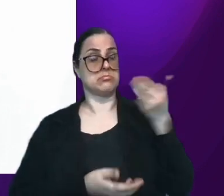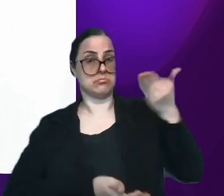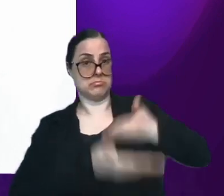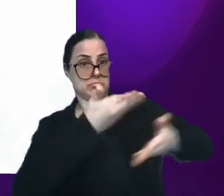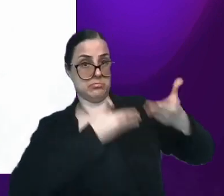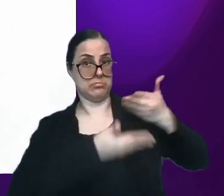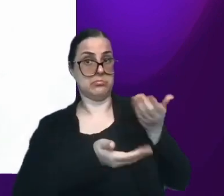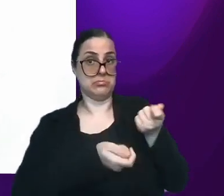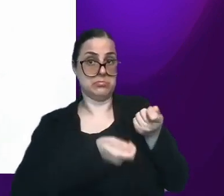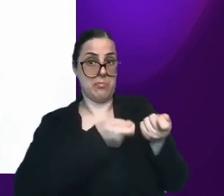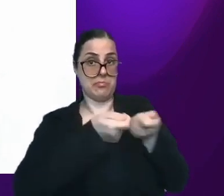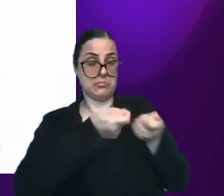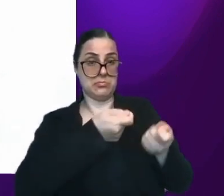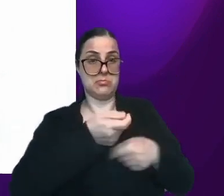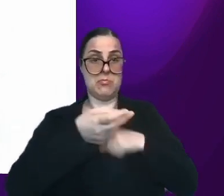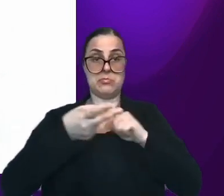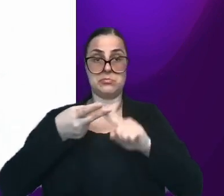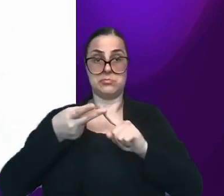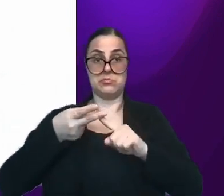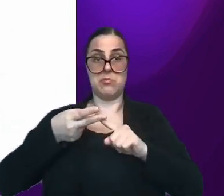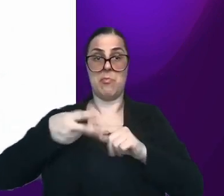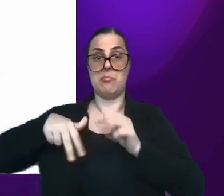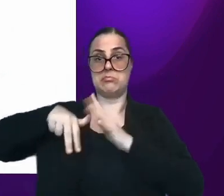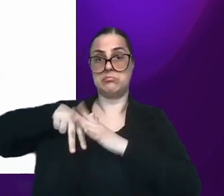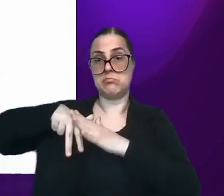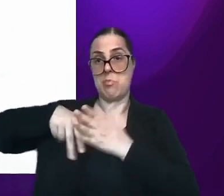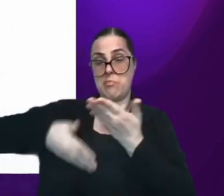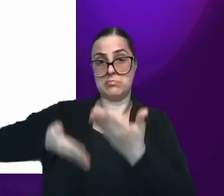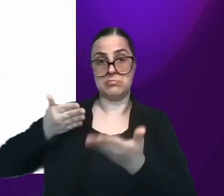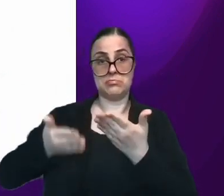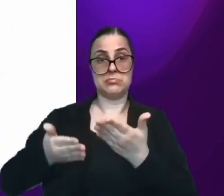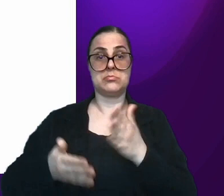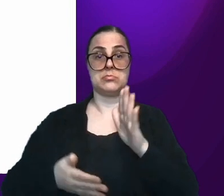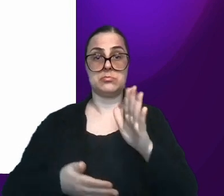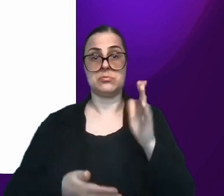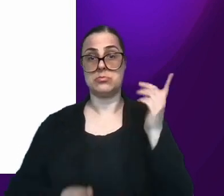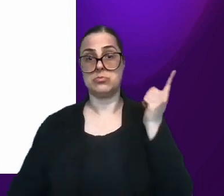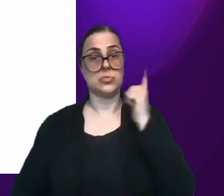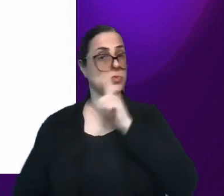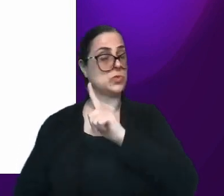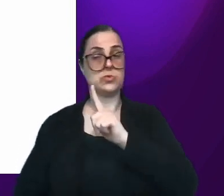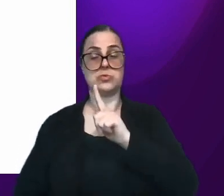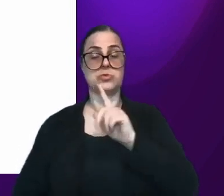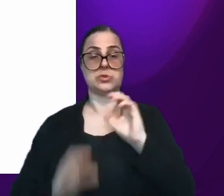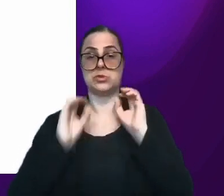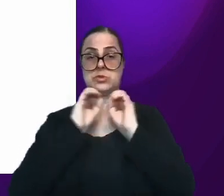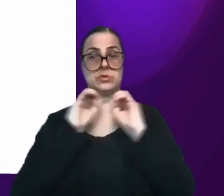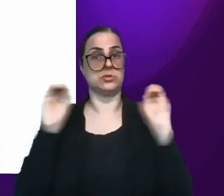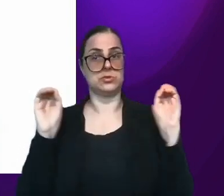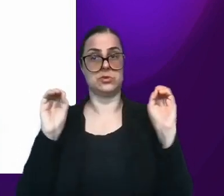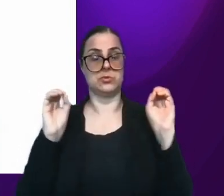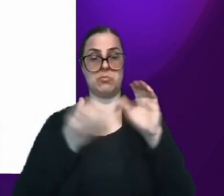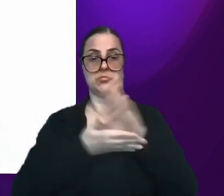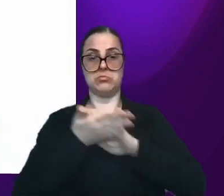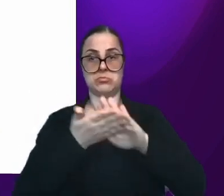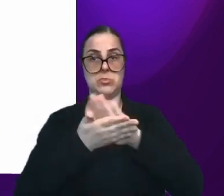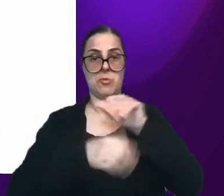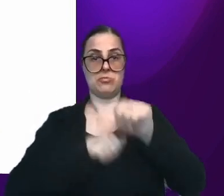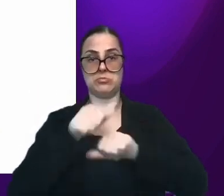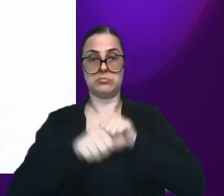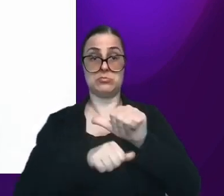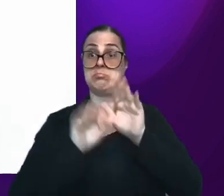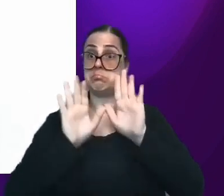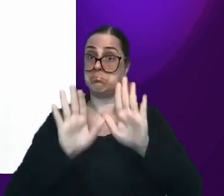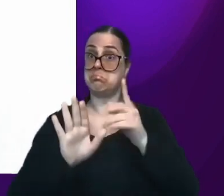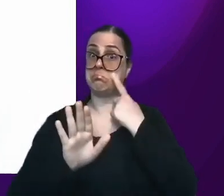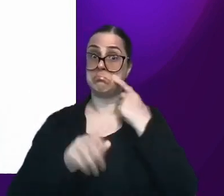gente não consegue necessariamente o alvo zero, mas o ideal é que o balanço obtido versus em relação ao